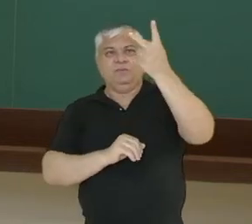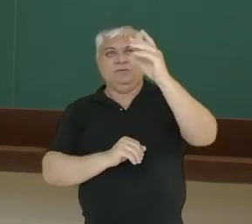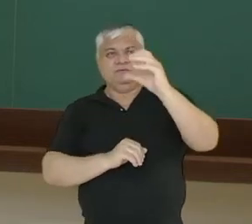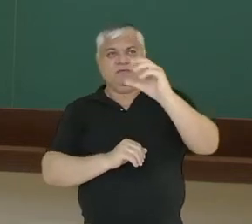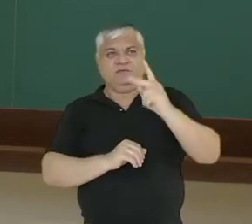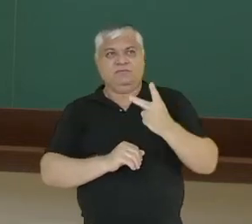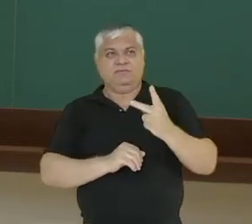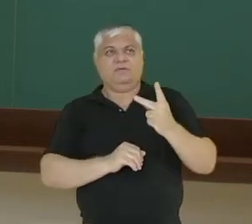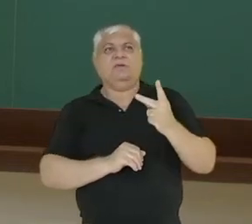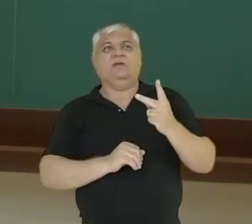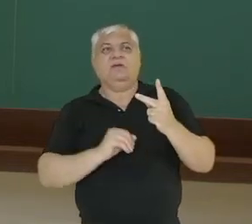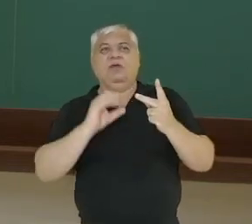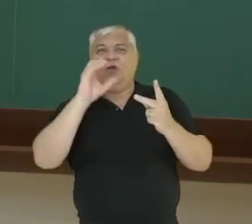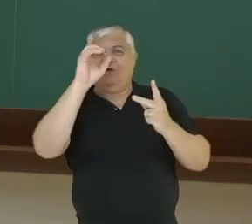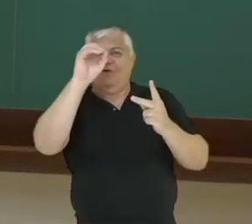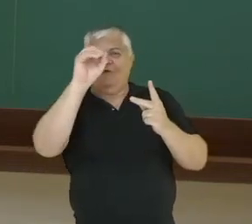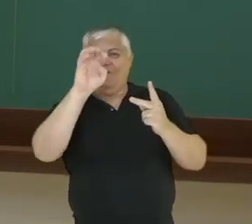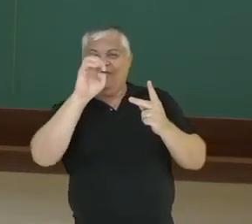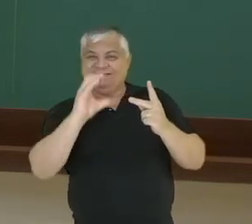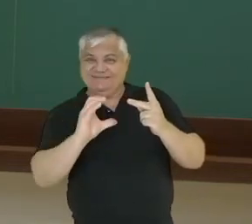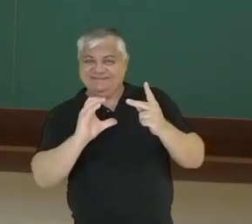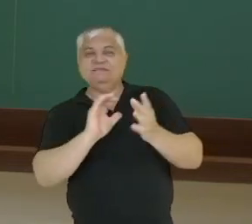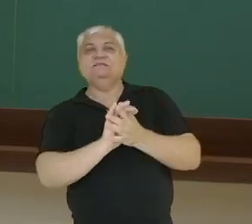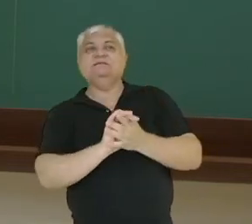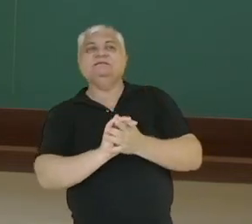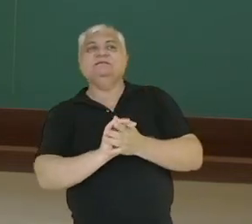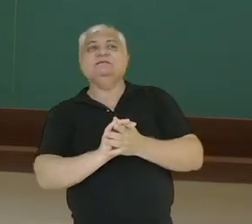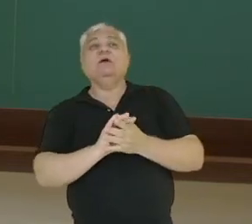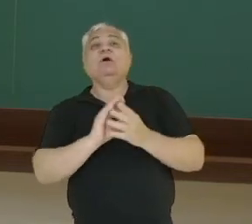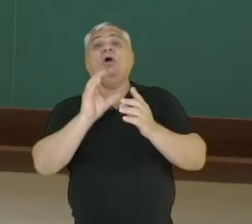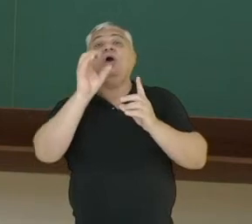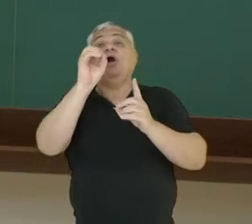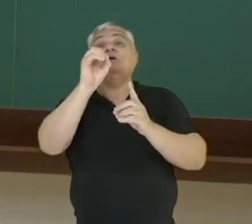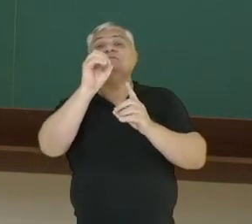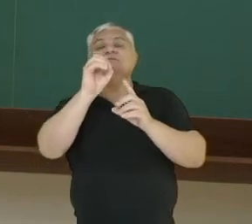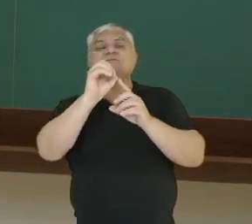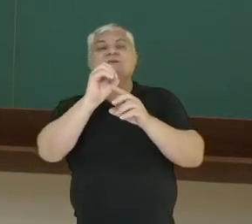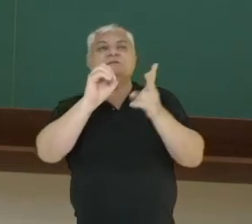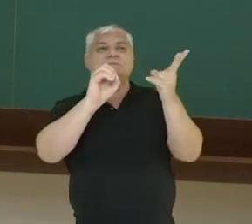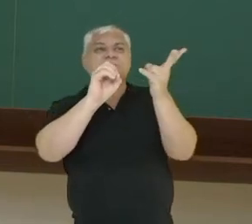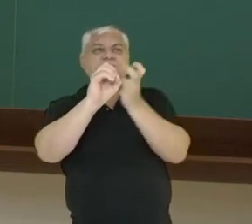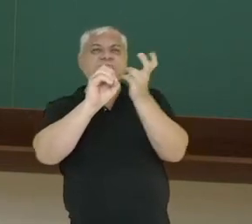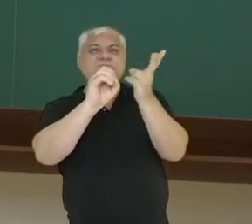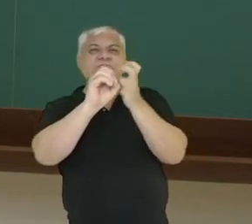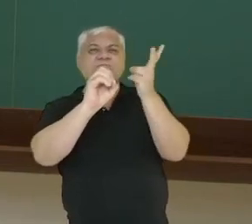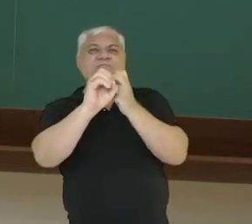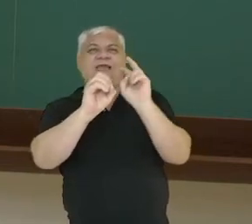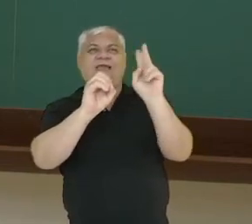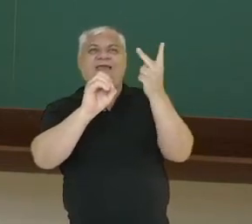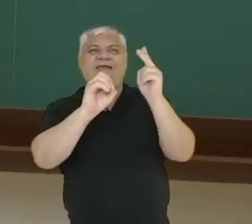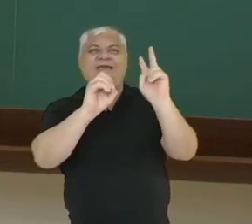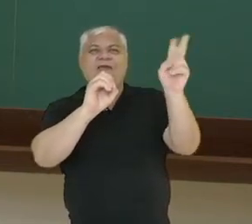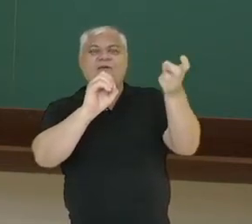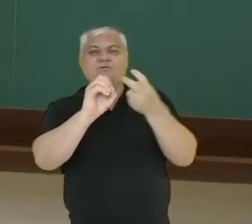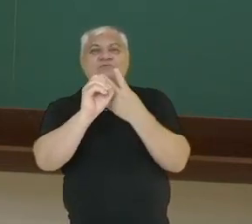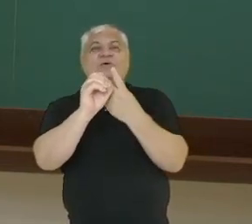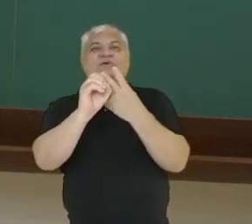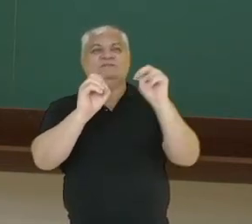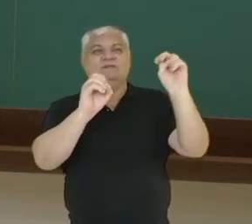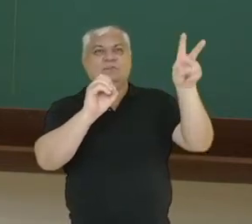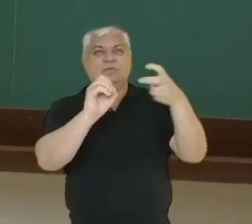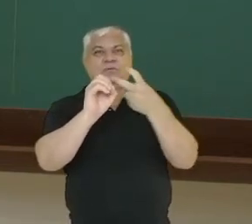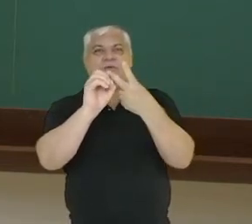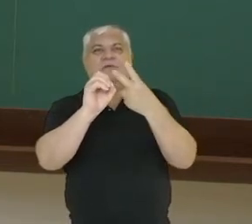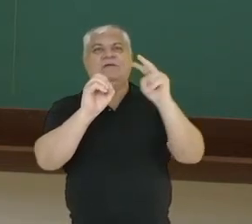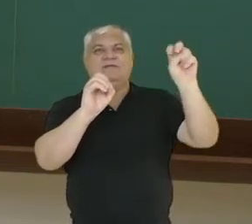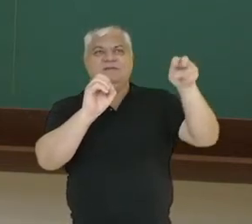C duplamente ligada com oxigênio. O oxigênio captura esse hidrogênio, a dupla ligação vem entre os dois